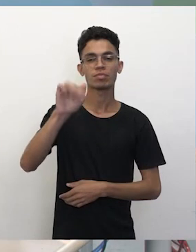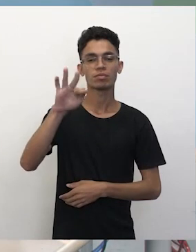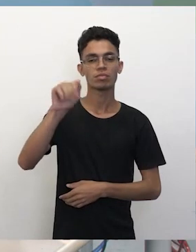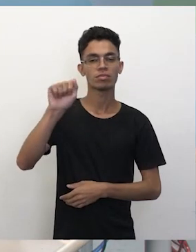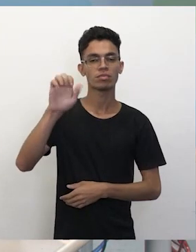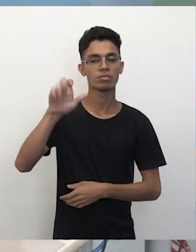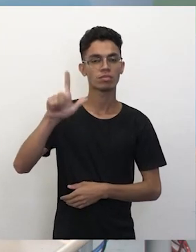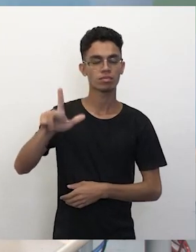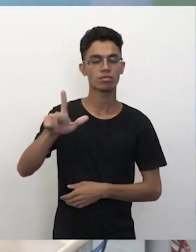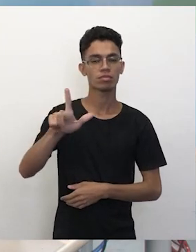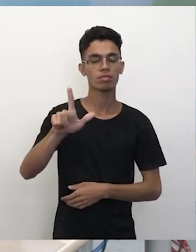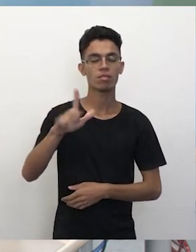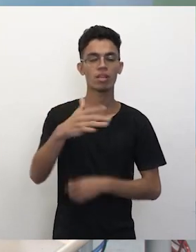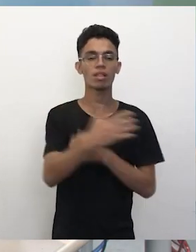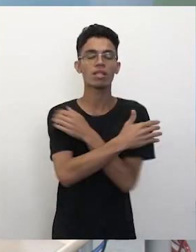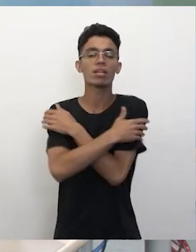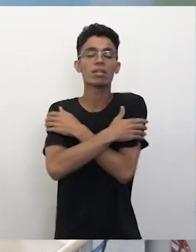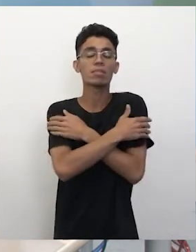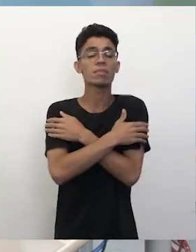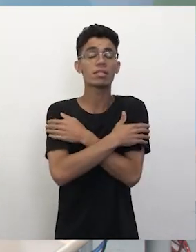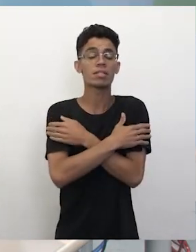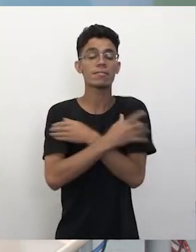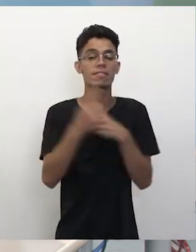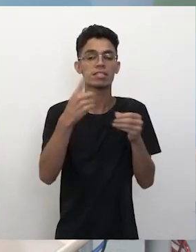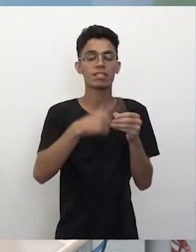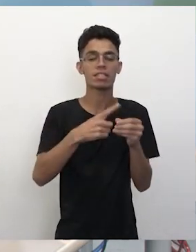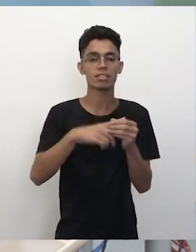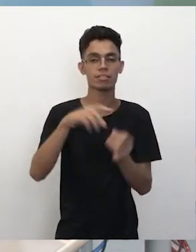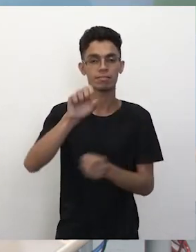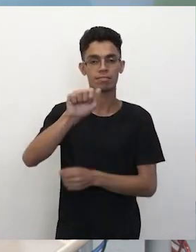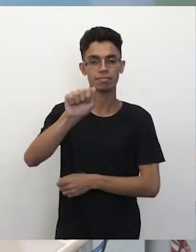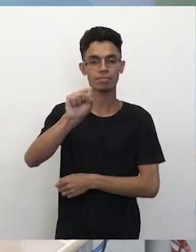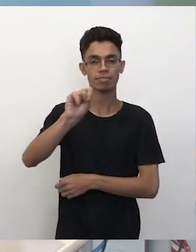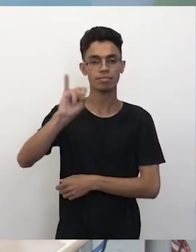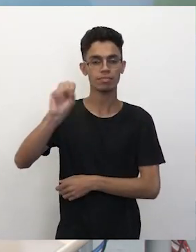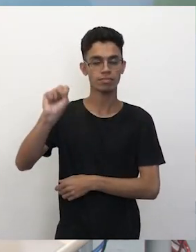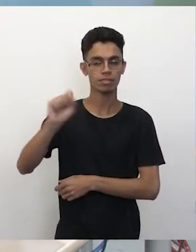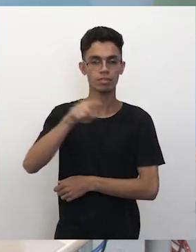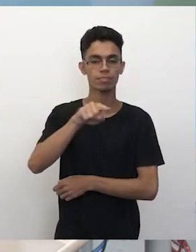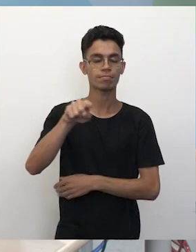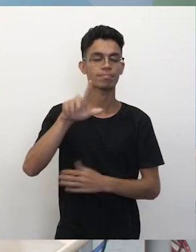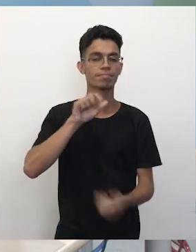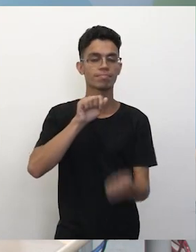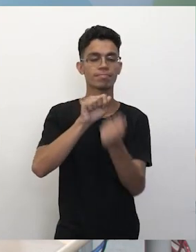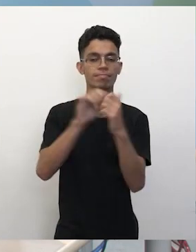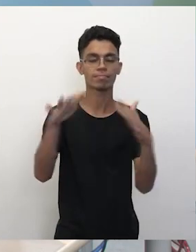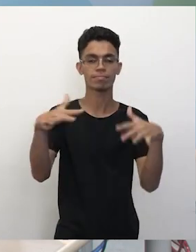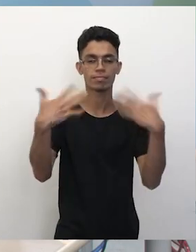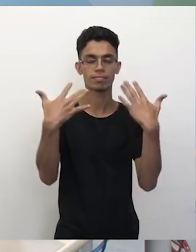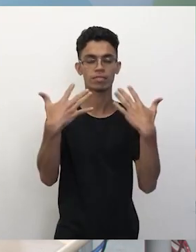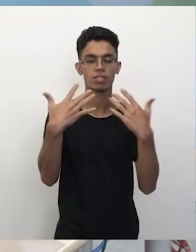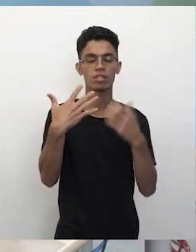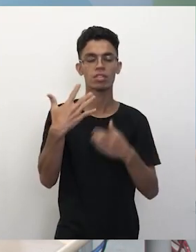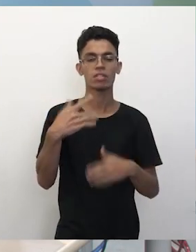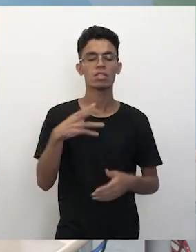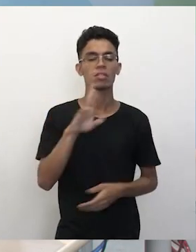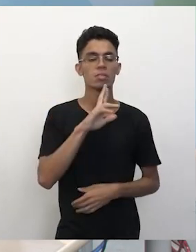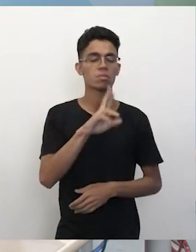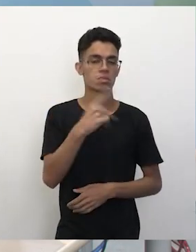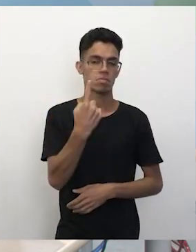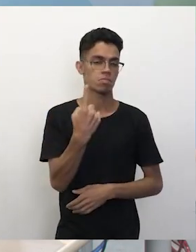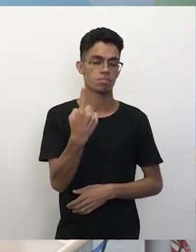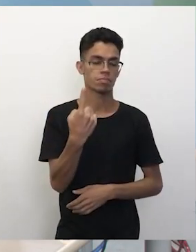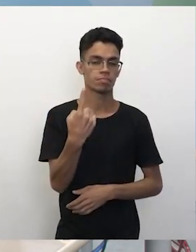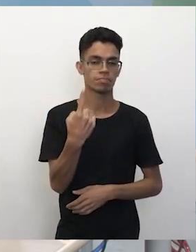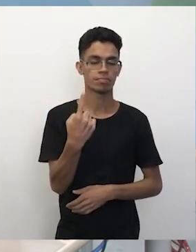abraço para o PEI Francisca Ribeiro, aqui na cidade de Assis. Então, um abraço para vocês que nos acompanham. O pessoal está dizendo aqui 1. É igual a